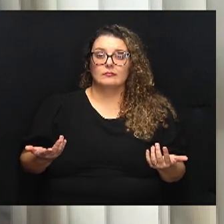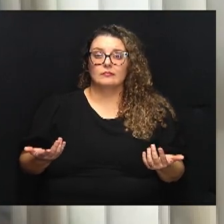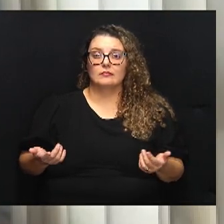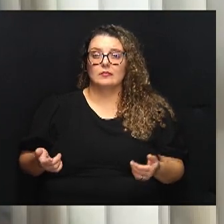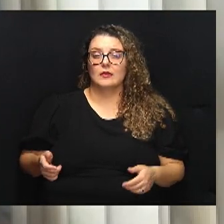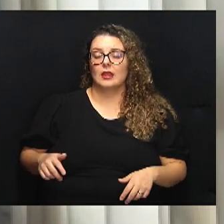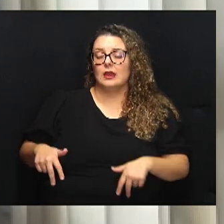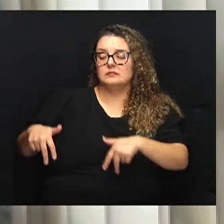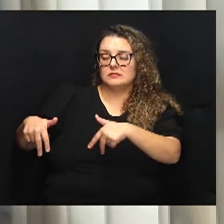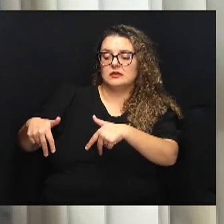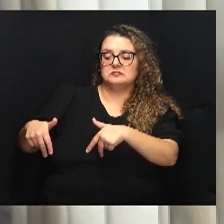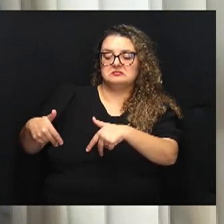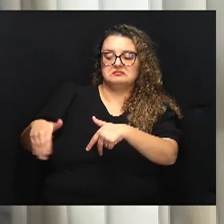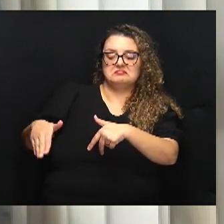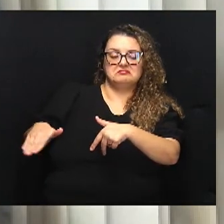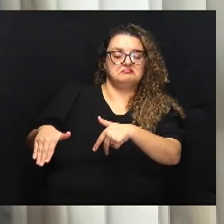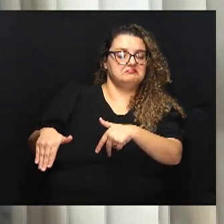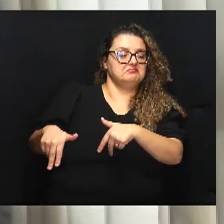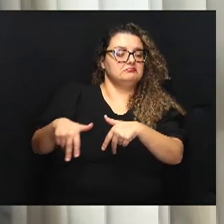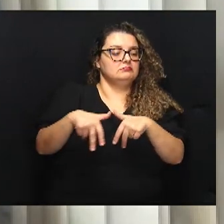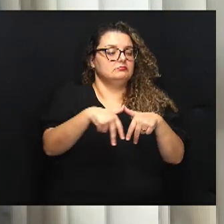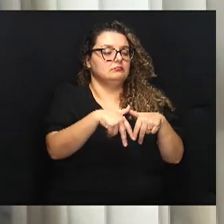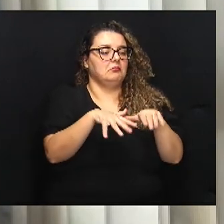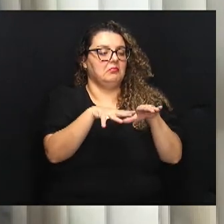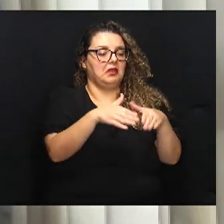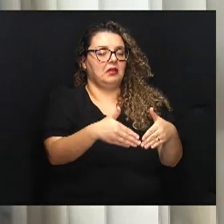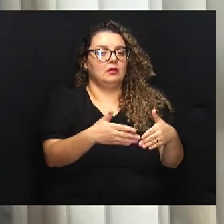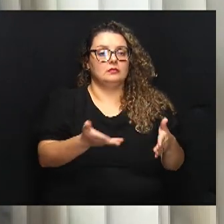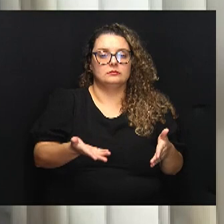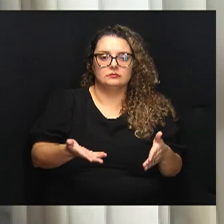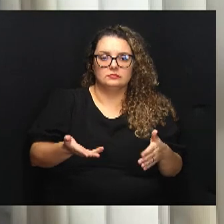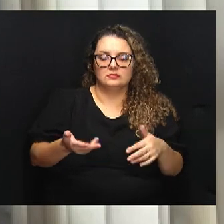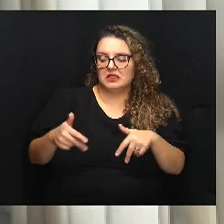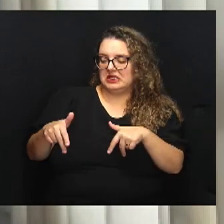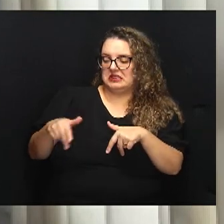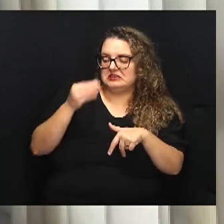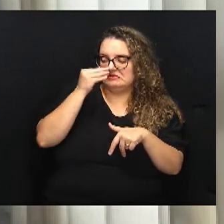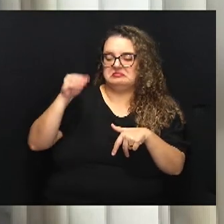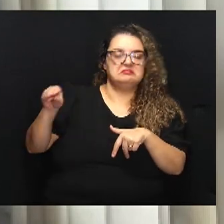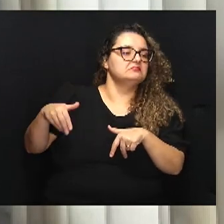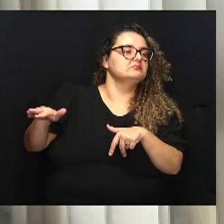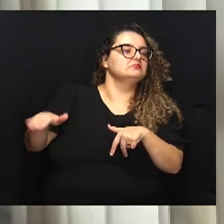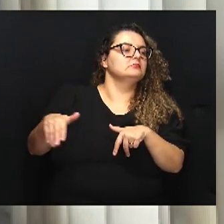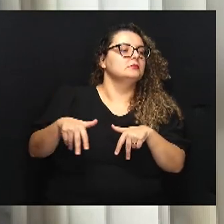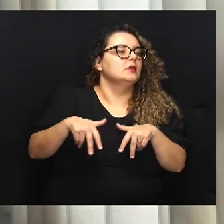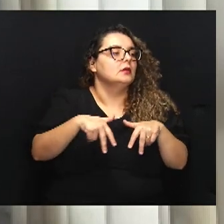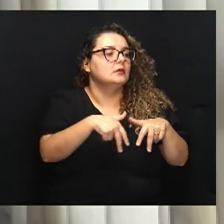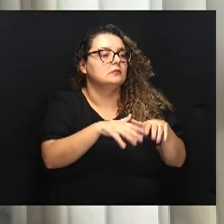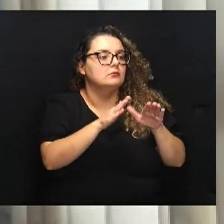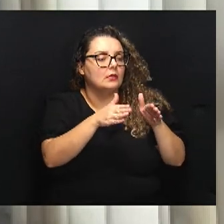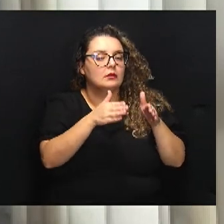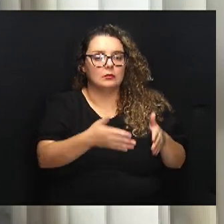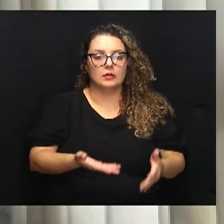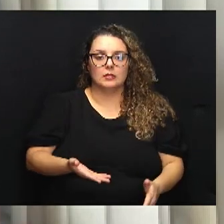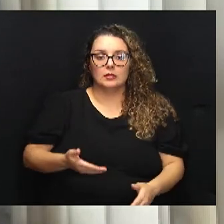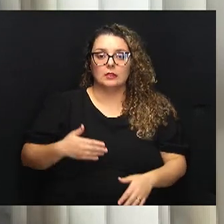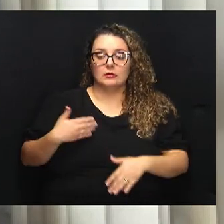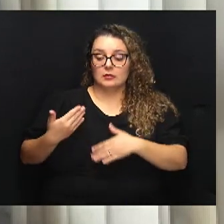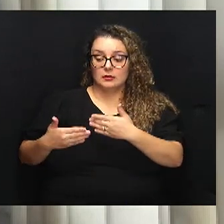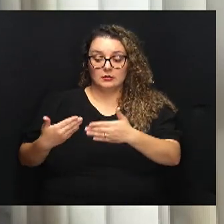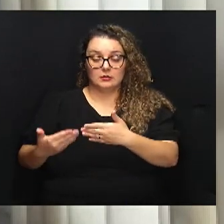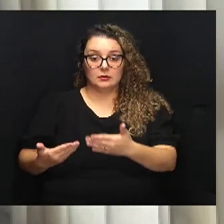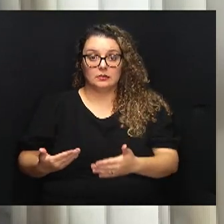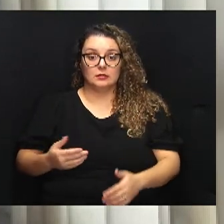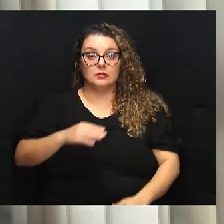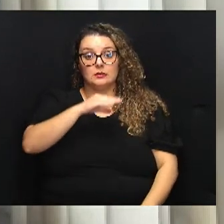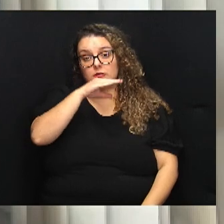lado de algumas atividades e assim por diante. Isso vai passando ano a ano, e na adolescência,